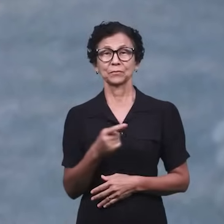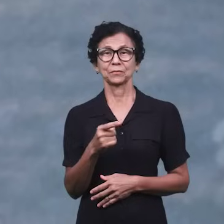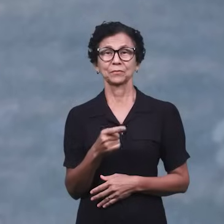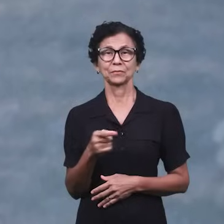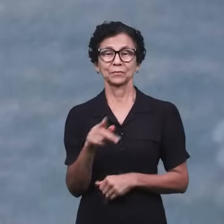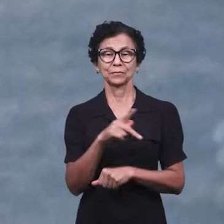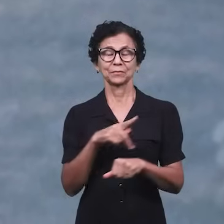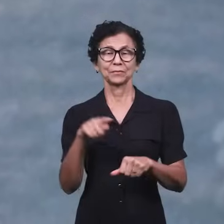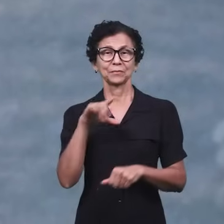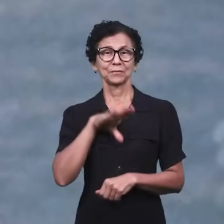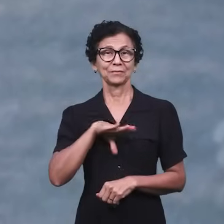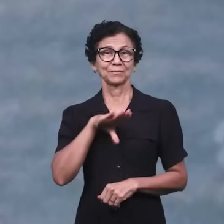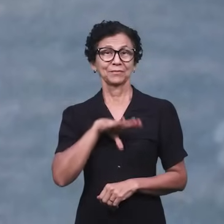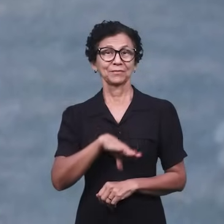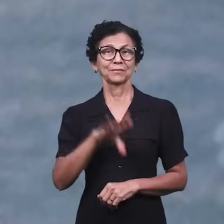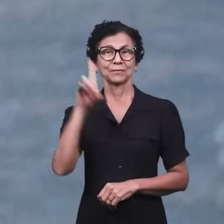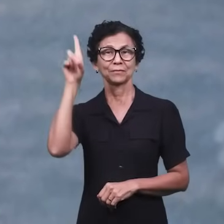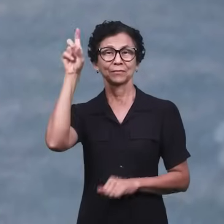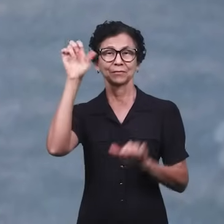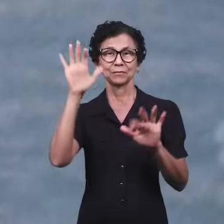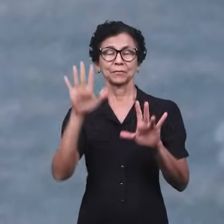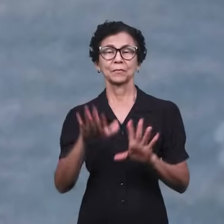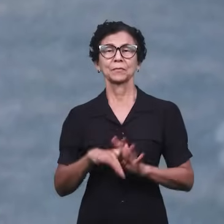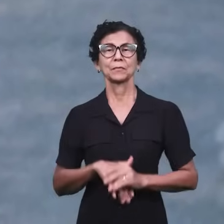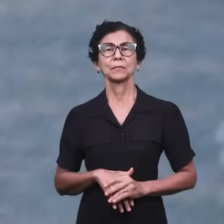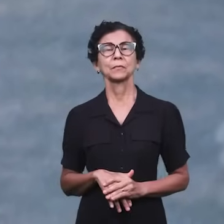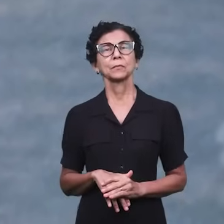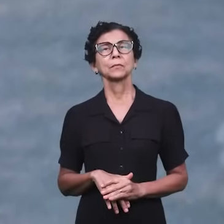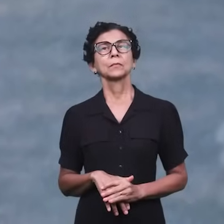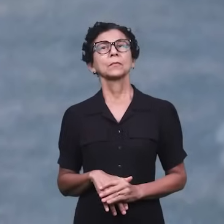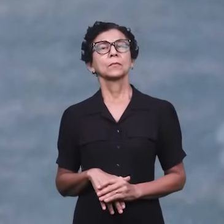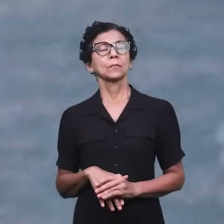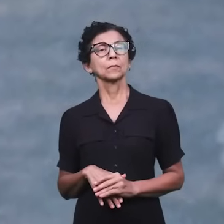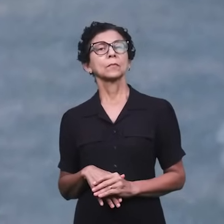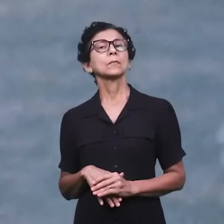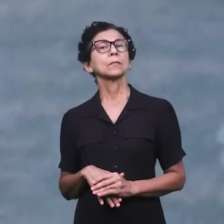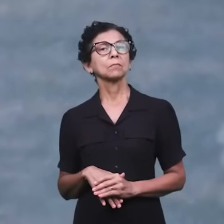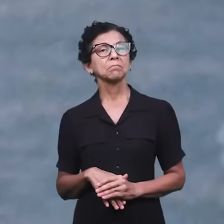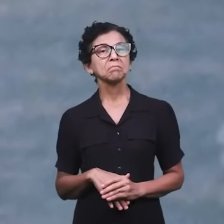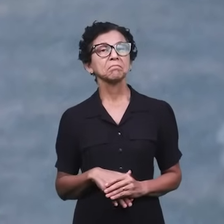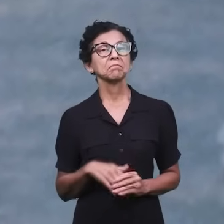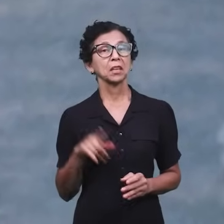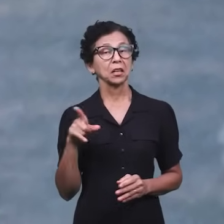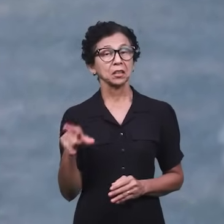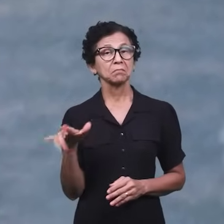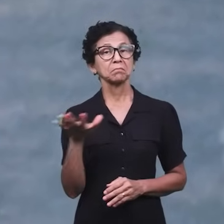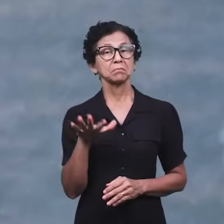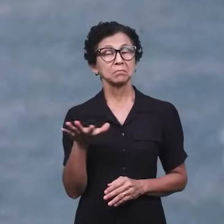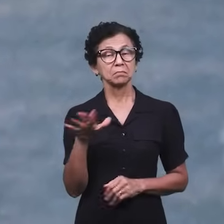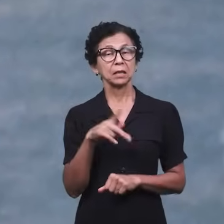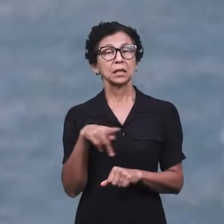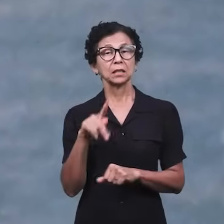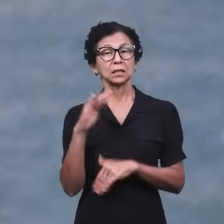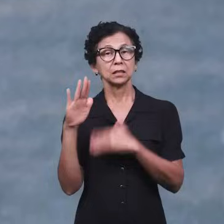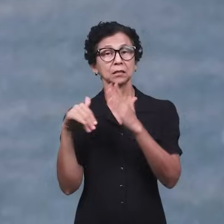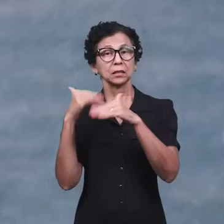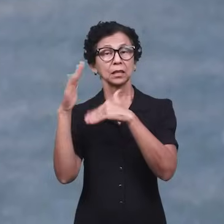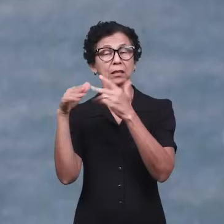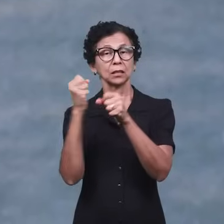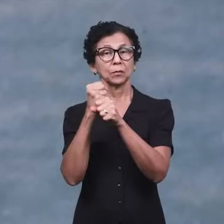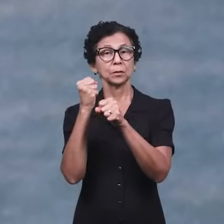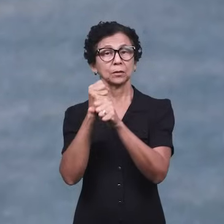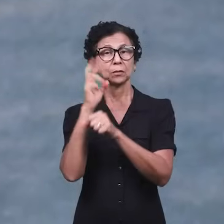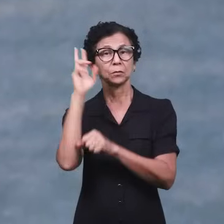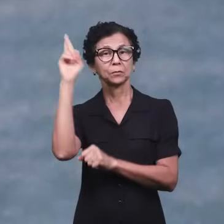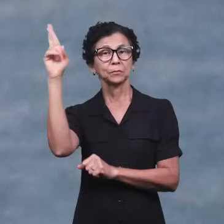nossos irmãos aí em Portugal Deus abençoe temos eh acompanhado o crescimento da obra aí nesse país louvado